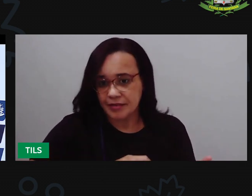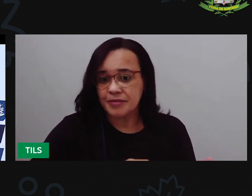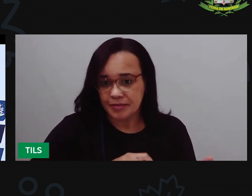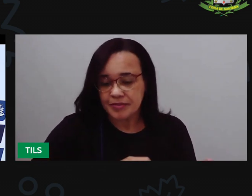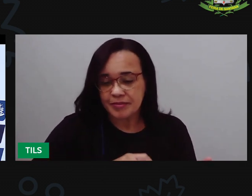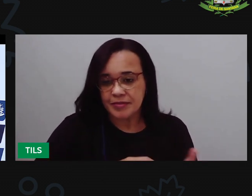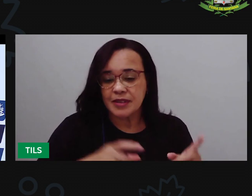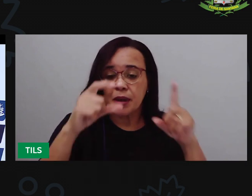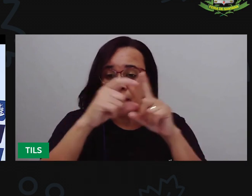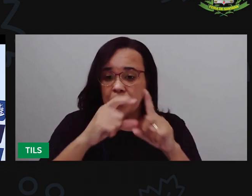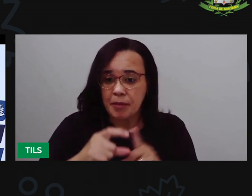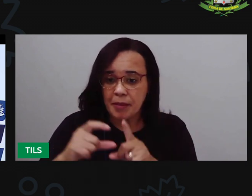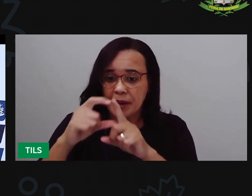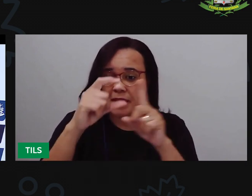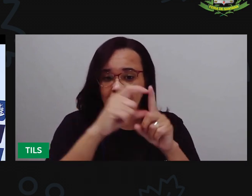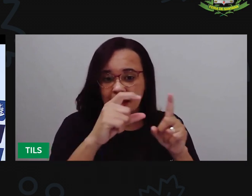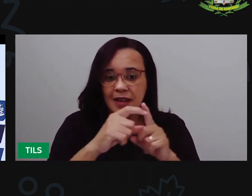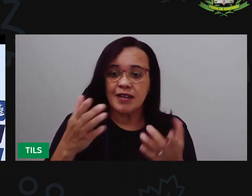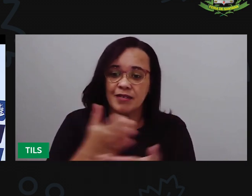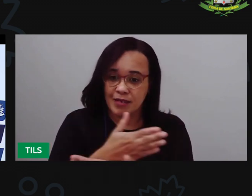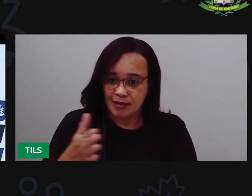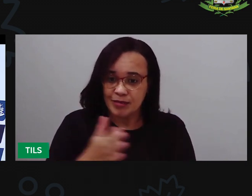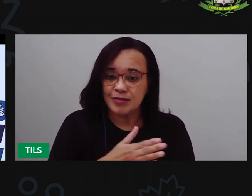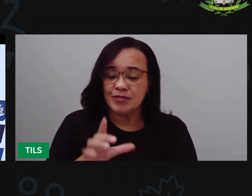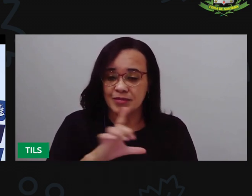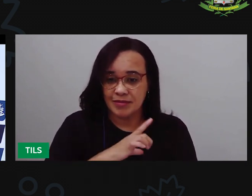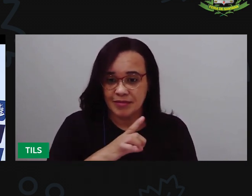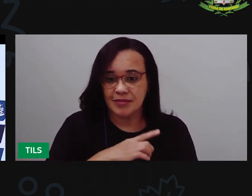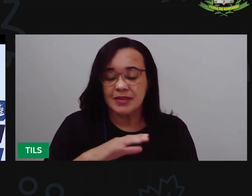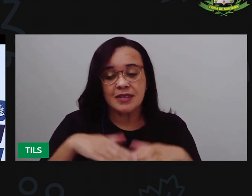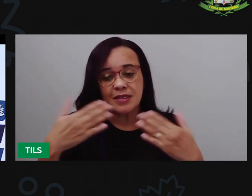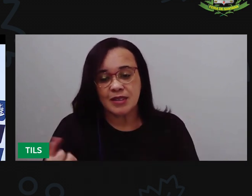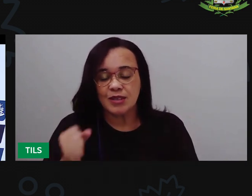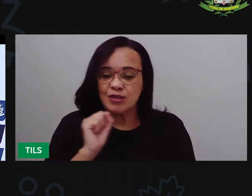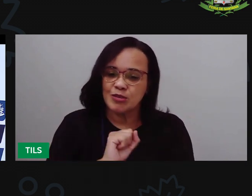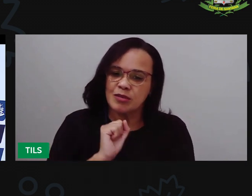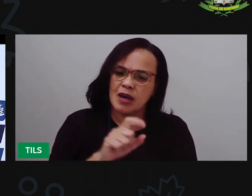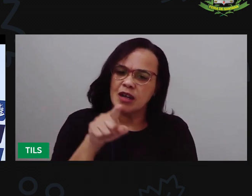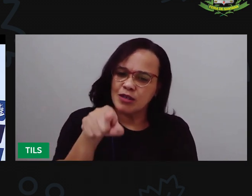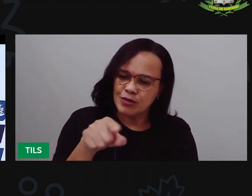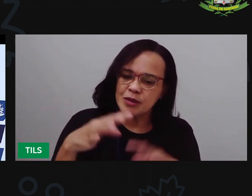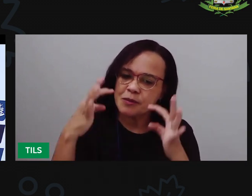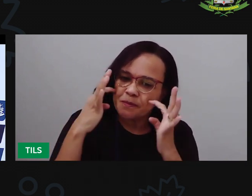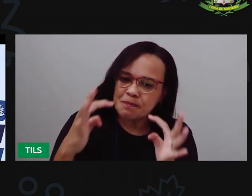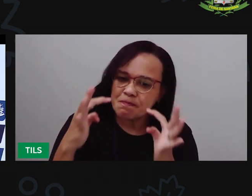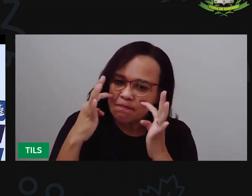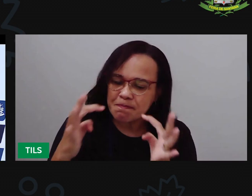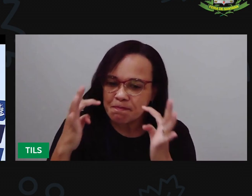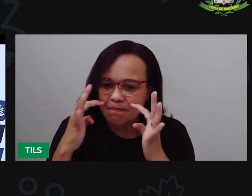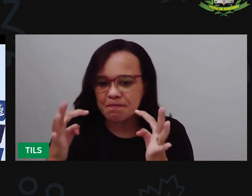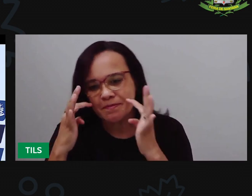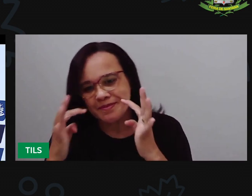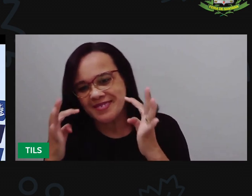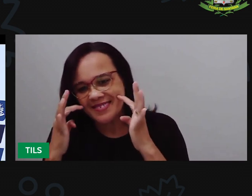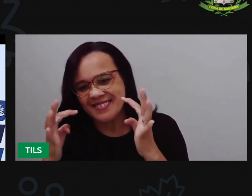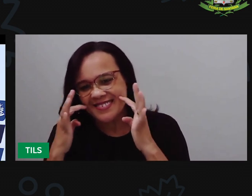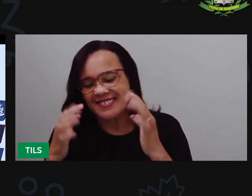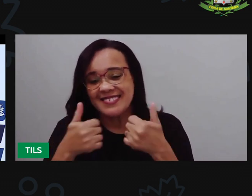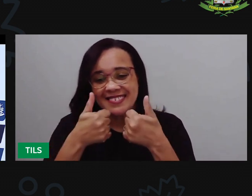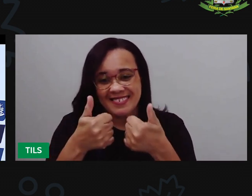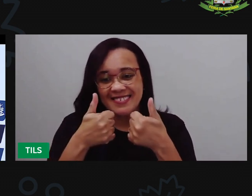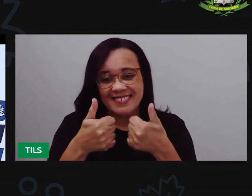algumas palavras. Espero que você tenha conseguido acompanhar aí as atividades que foram colocadas durante a